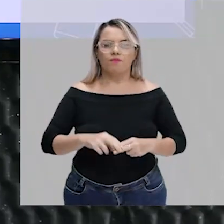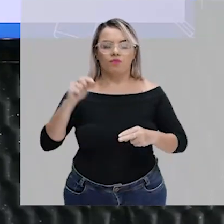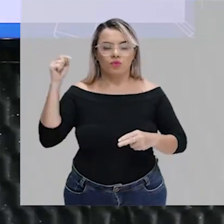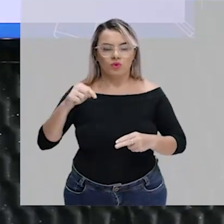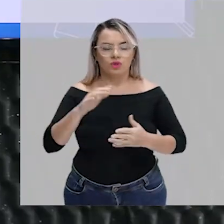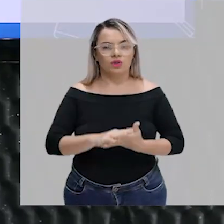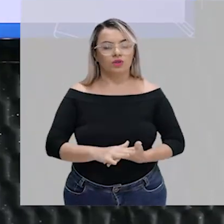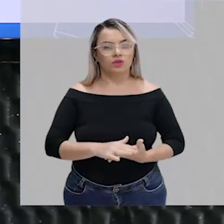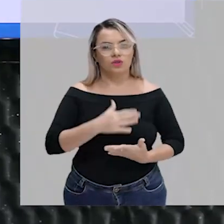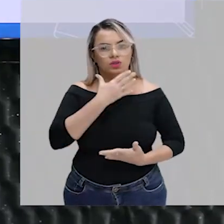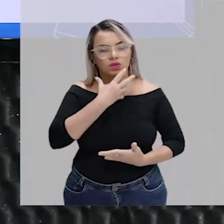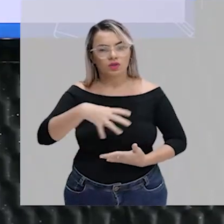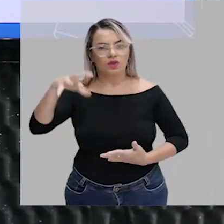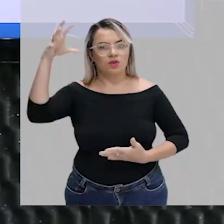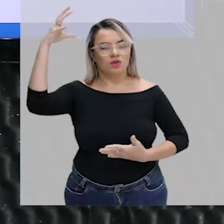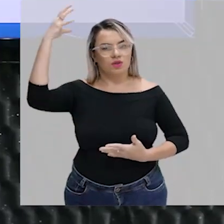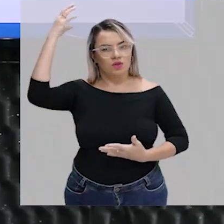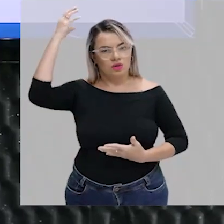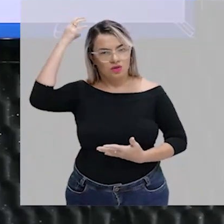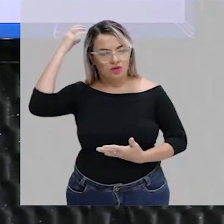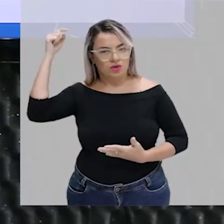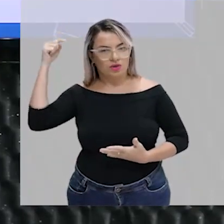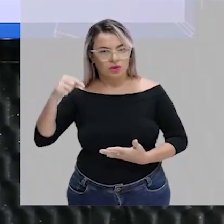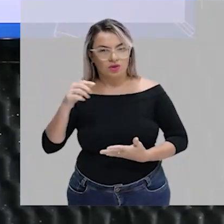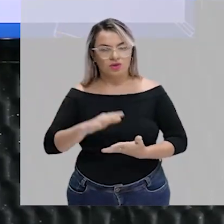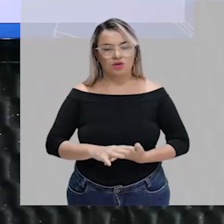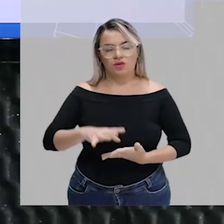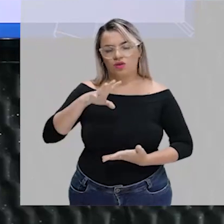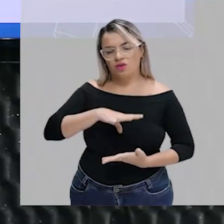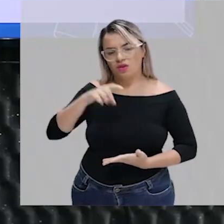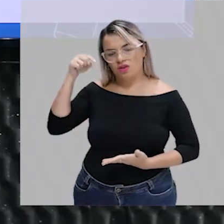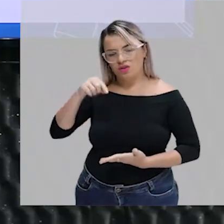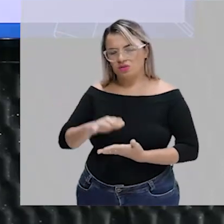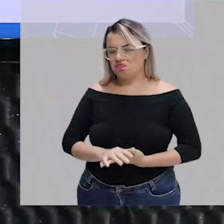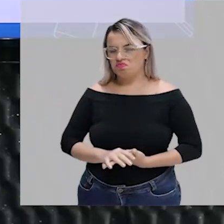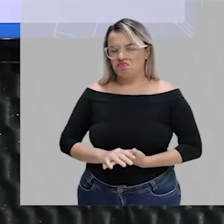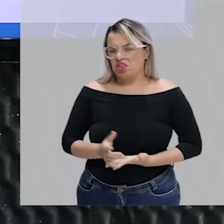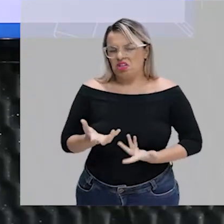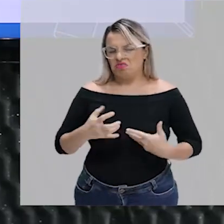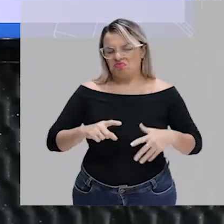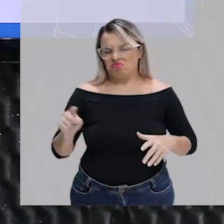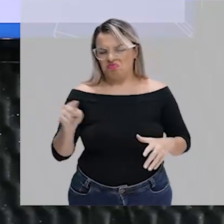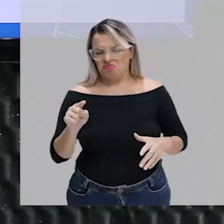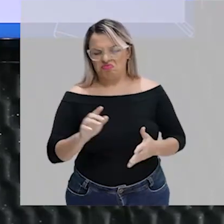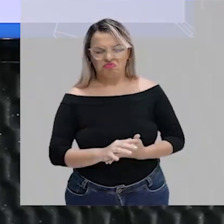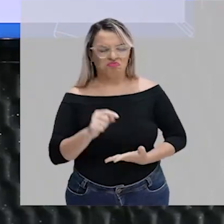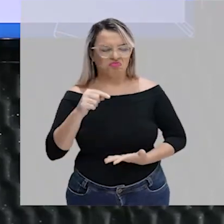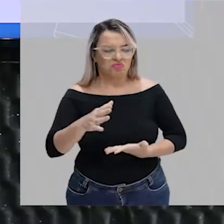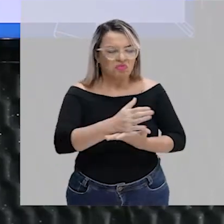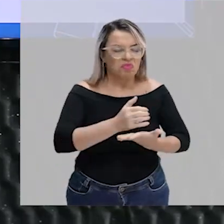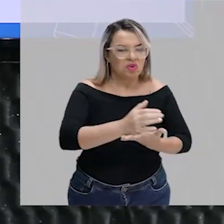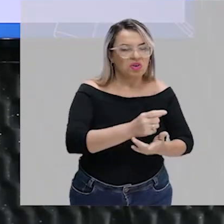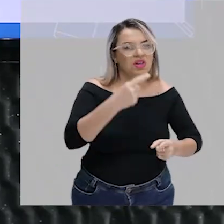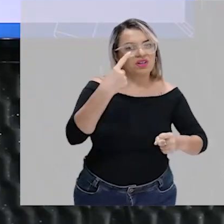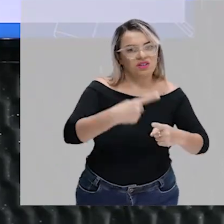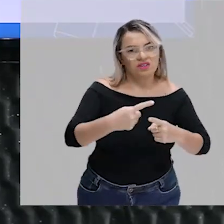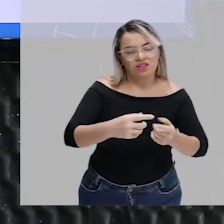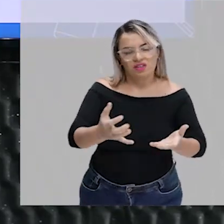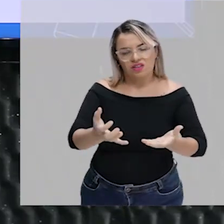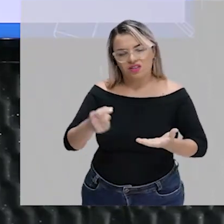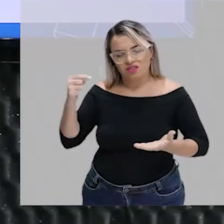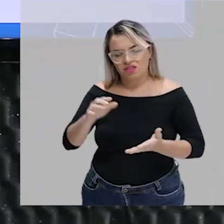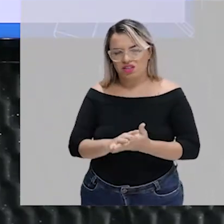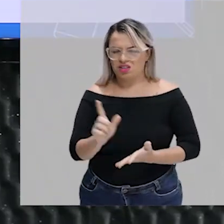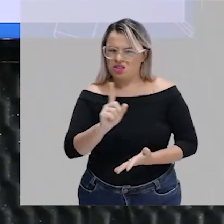preocupação em fazer do Brasil uma sociedade que fosse politicamente organizada, que tivesse um Estado nacional, por exemplo,